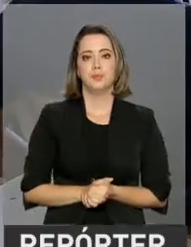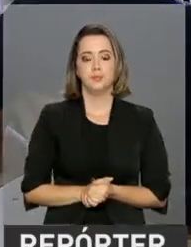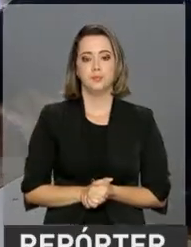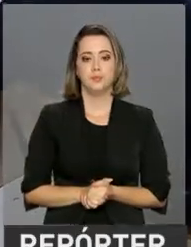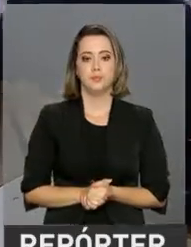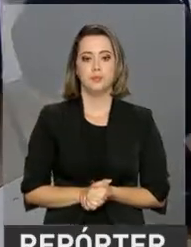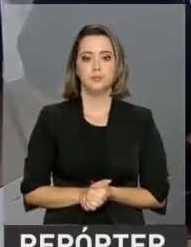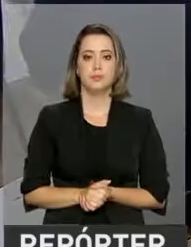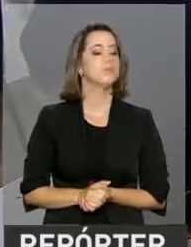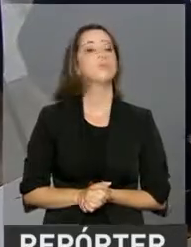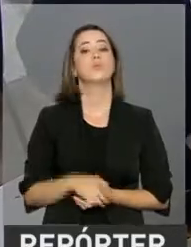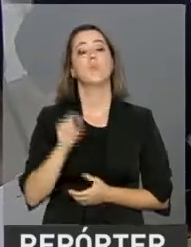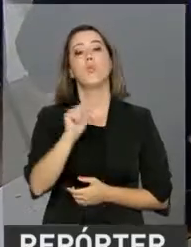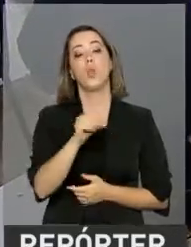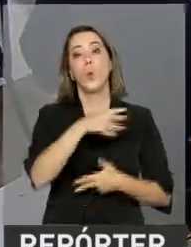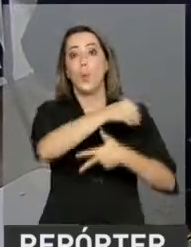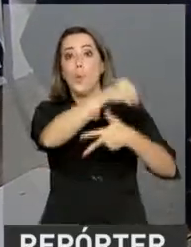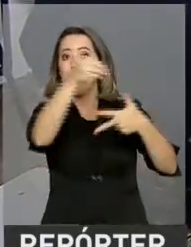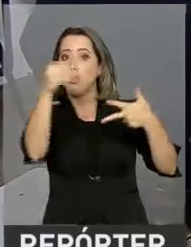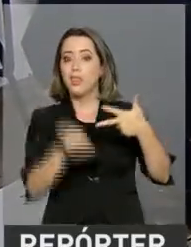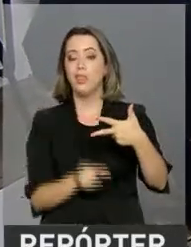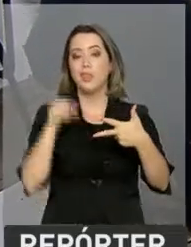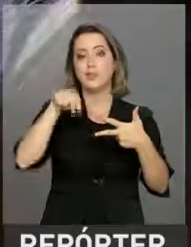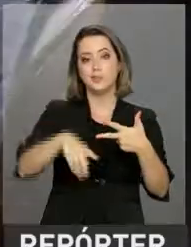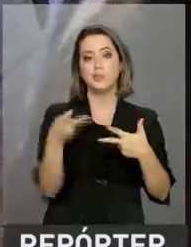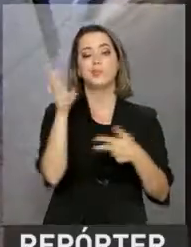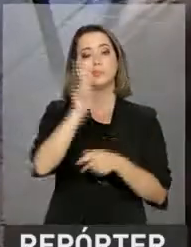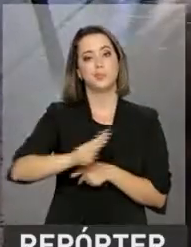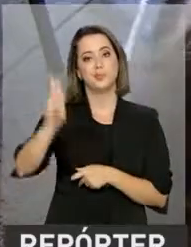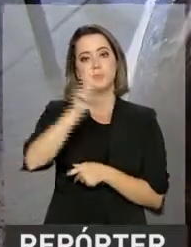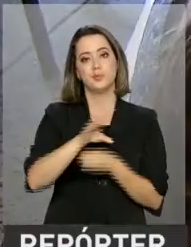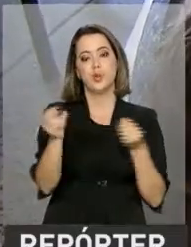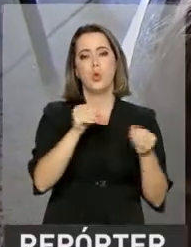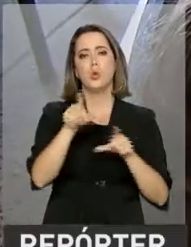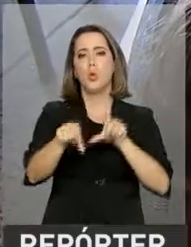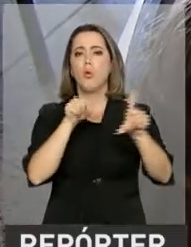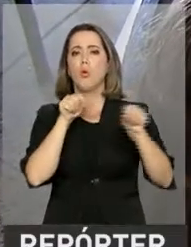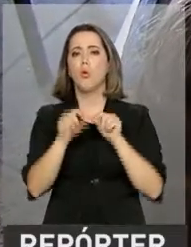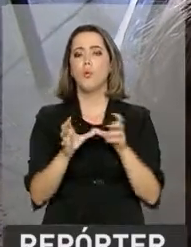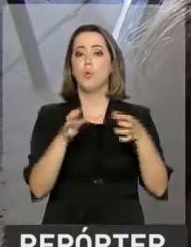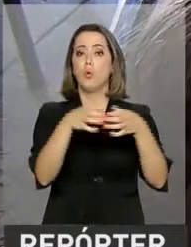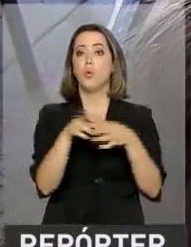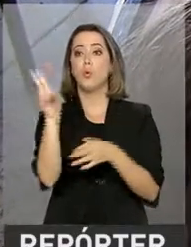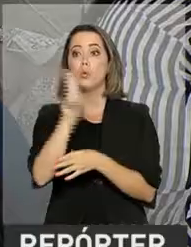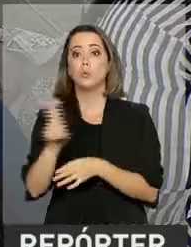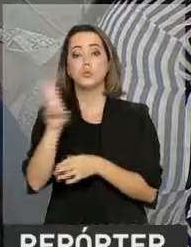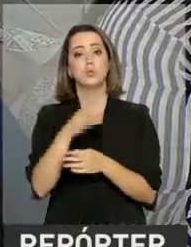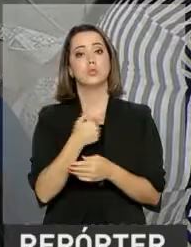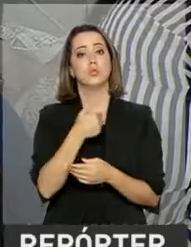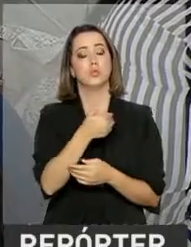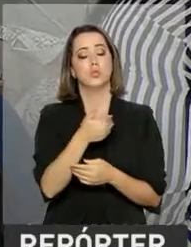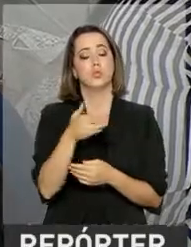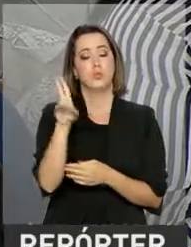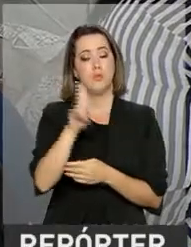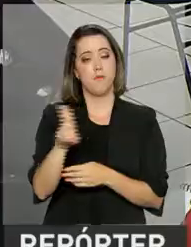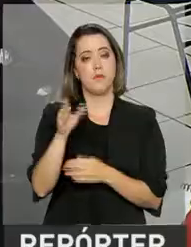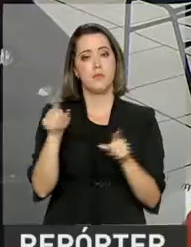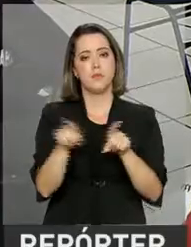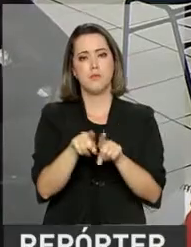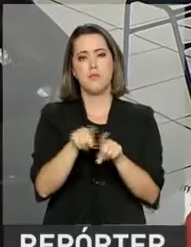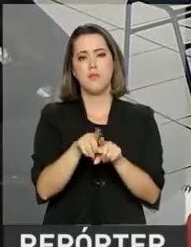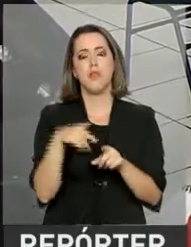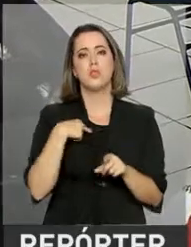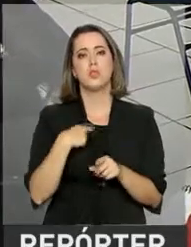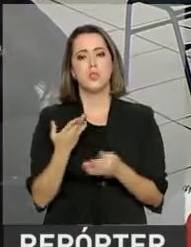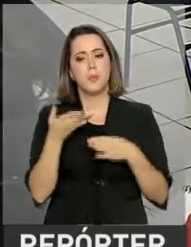do exame nacional do ensino médio é usado como forma de seleção por instituições públicas de ensino superior e também